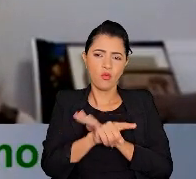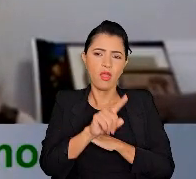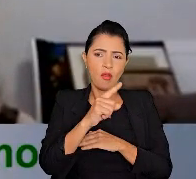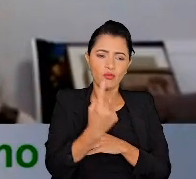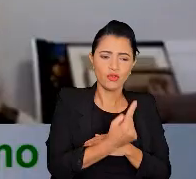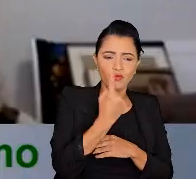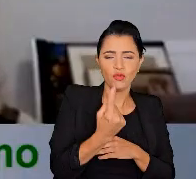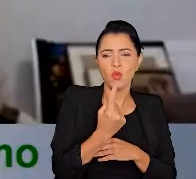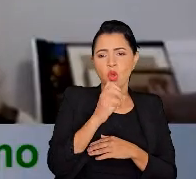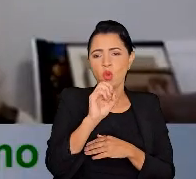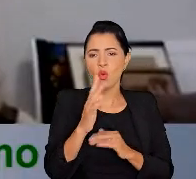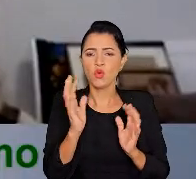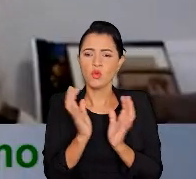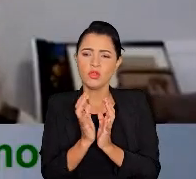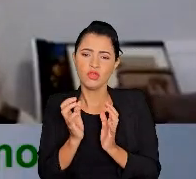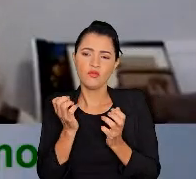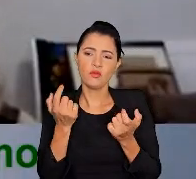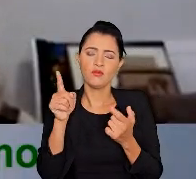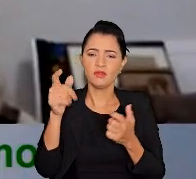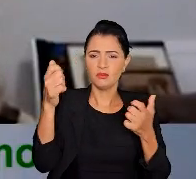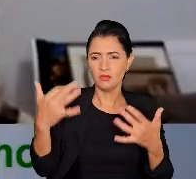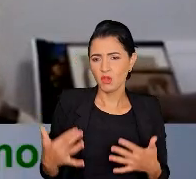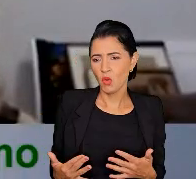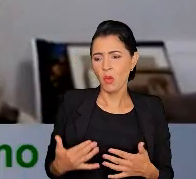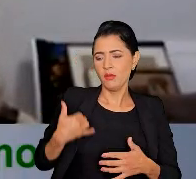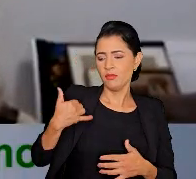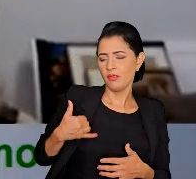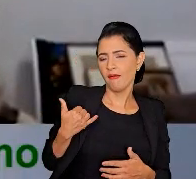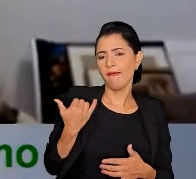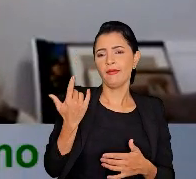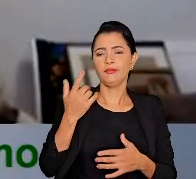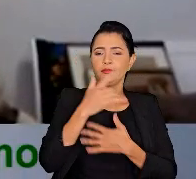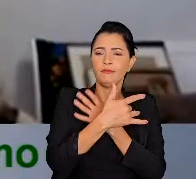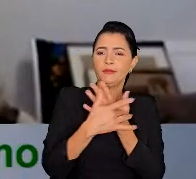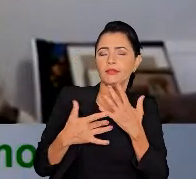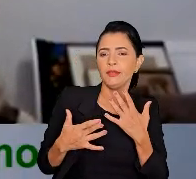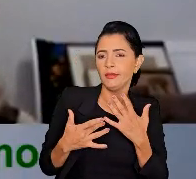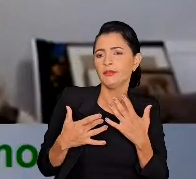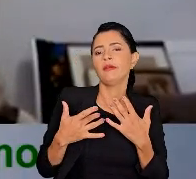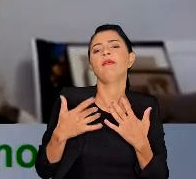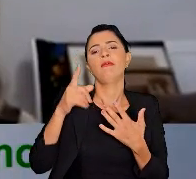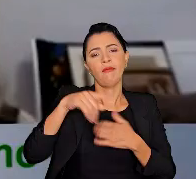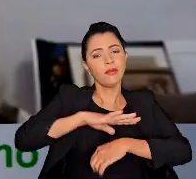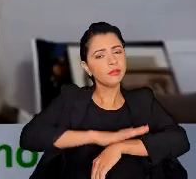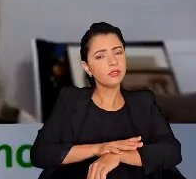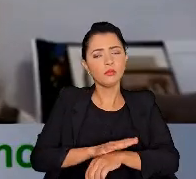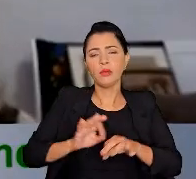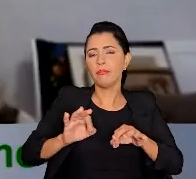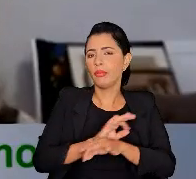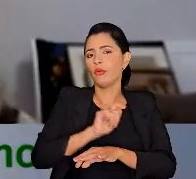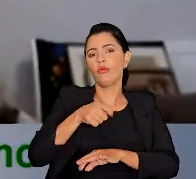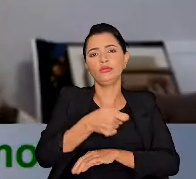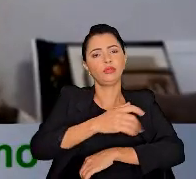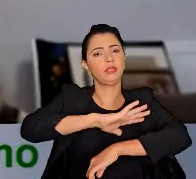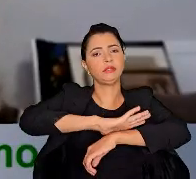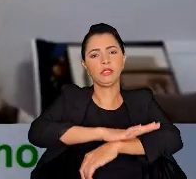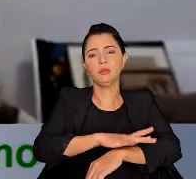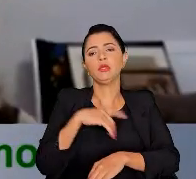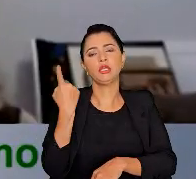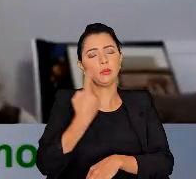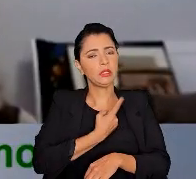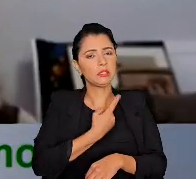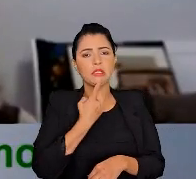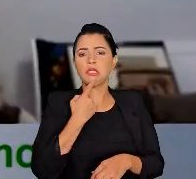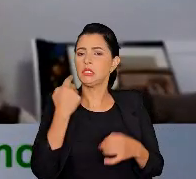ou coletivo, ou como a senhora falou, na questão da idade ou da deficiência. Racismo é racismo e precisamos tratá-lo como